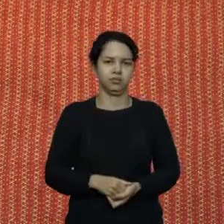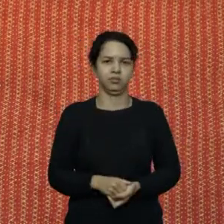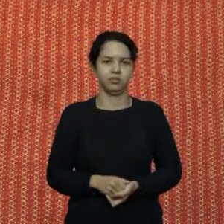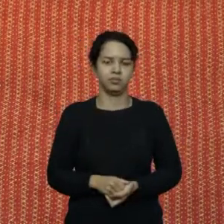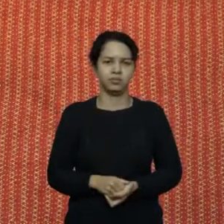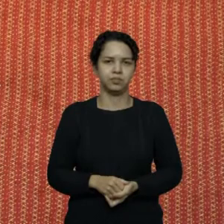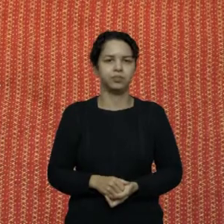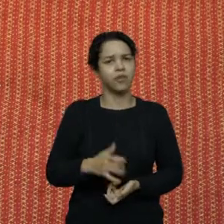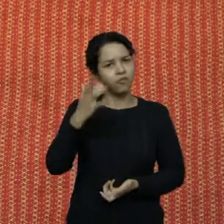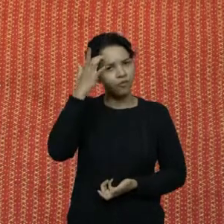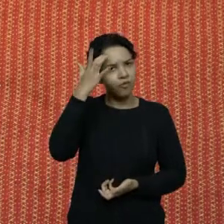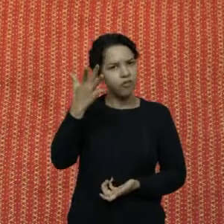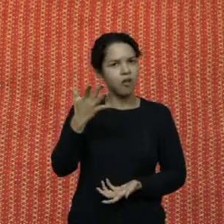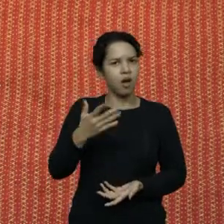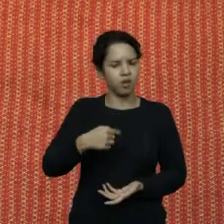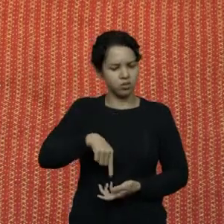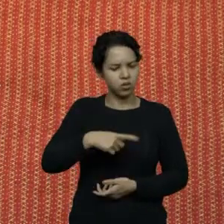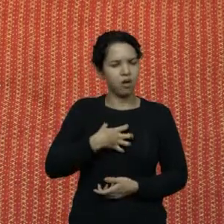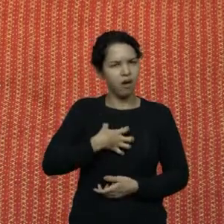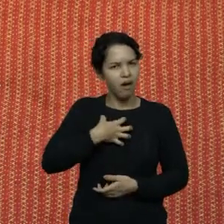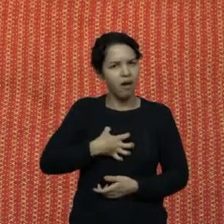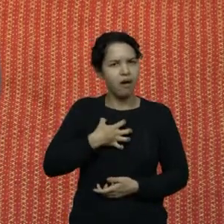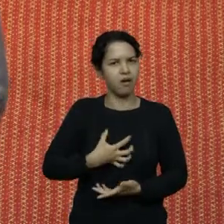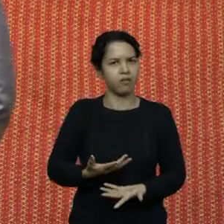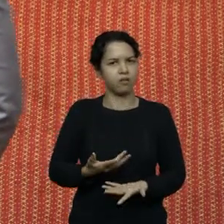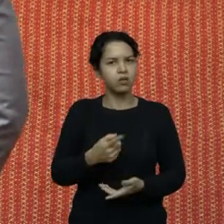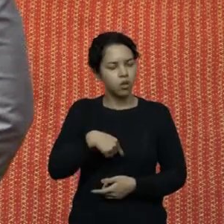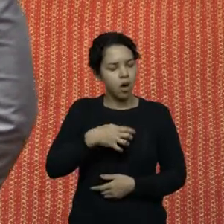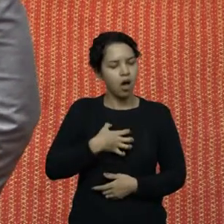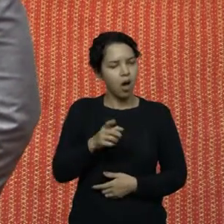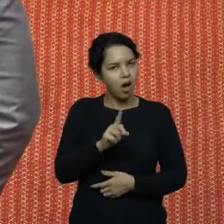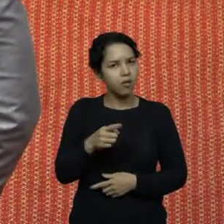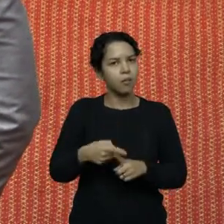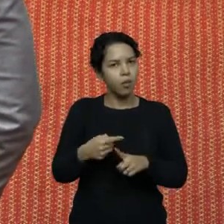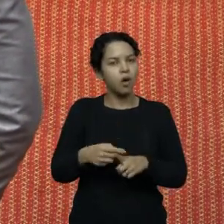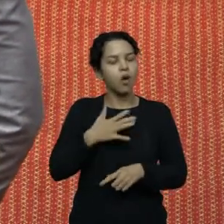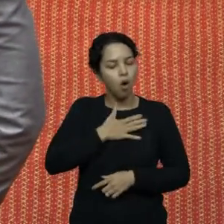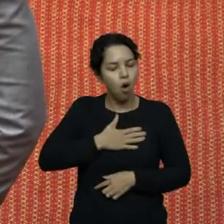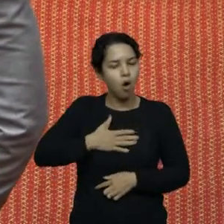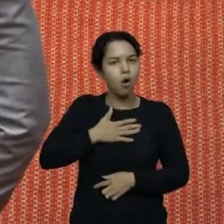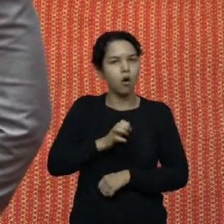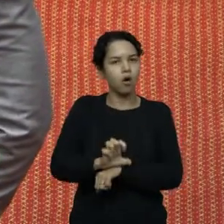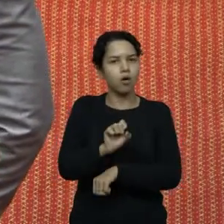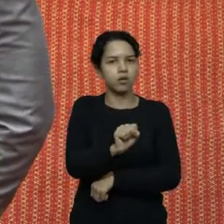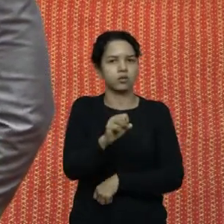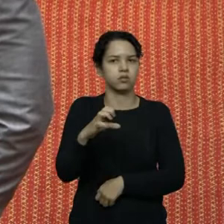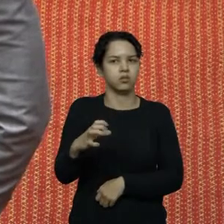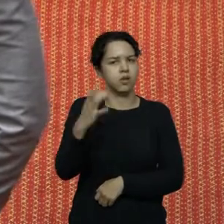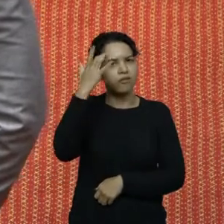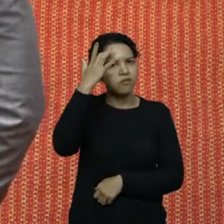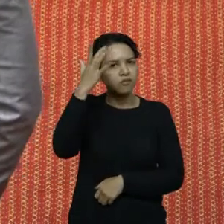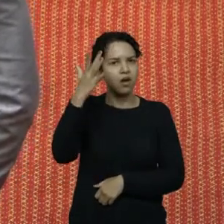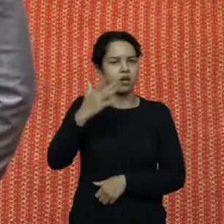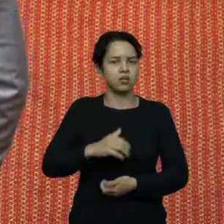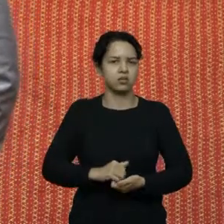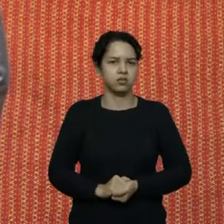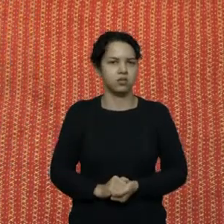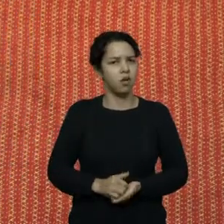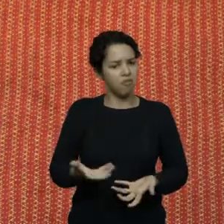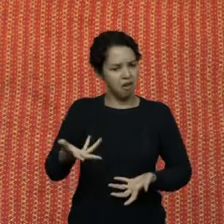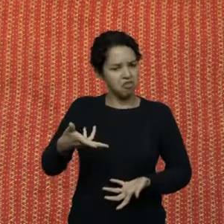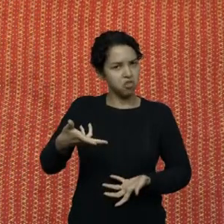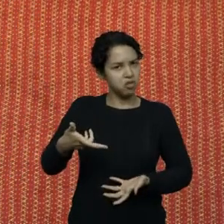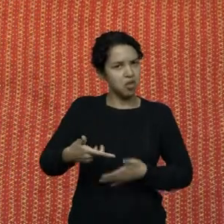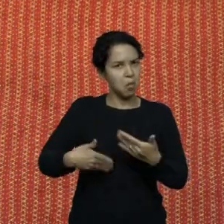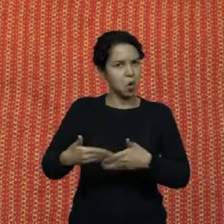e isso é muito fácil pegar raiva disso aqui que só não pega porque te gosta muito de Santa Catarina é fácil eu vou agilizar o